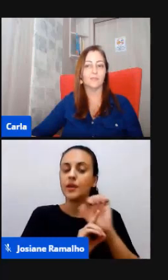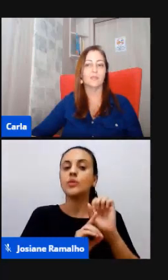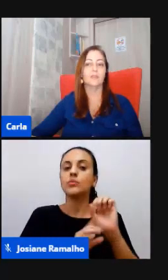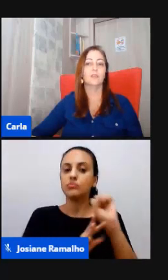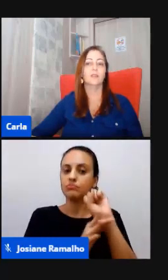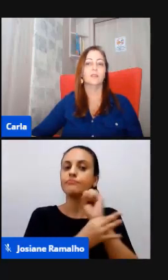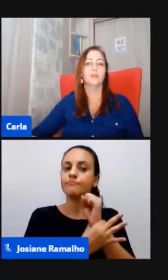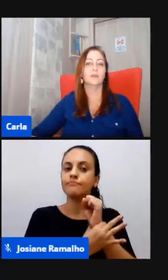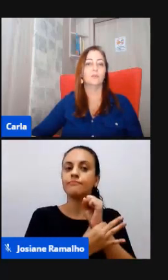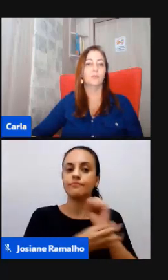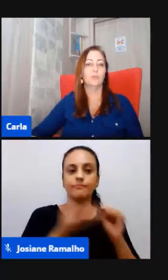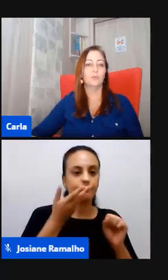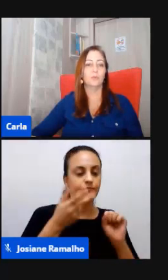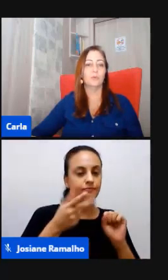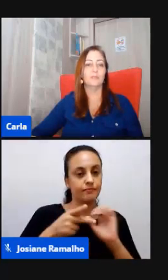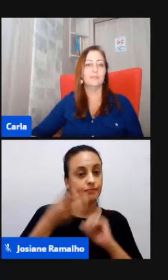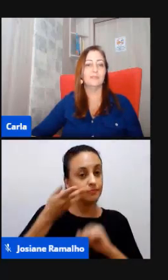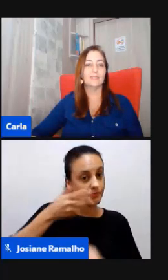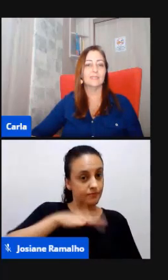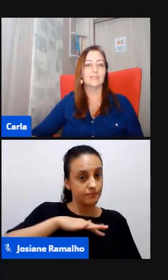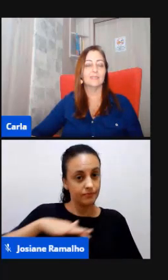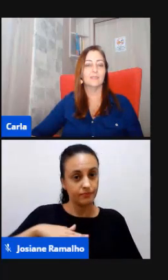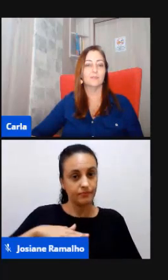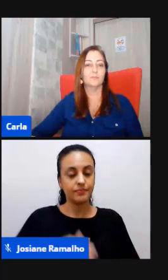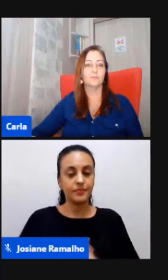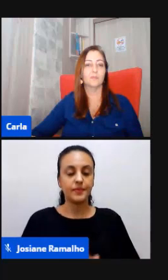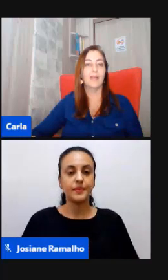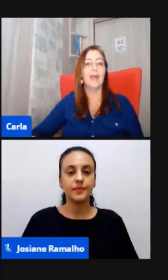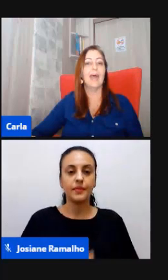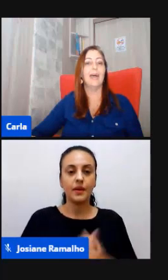crianças. Número 2,